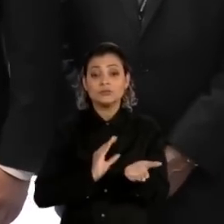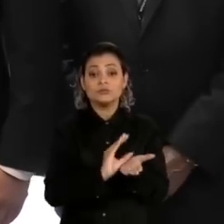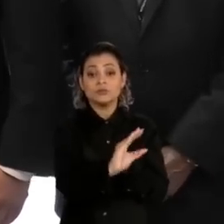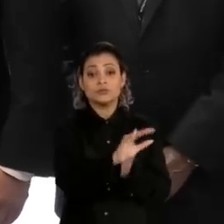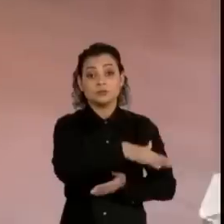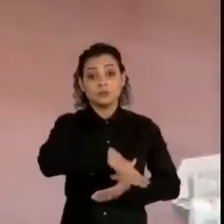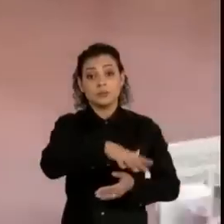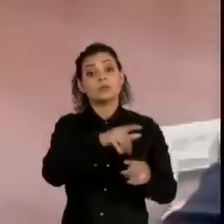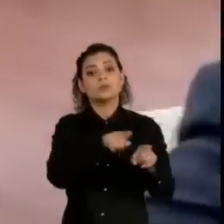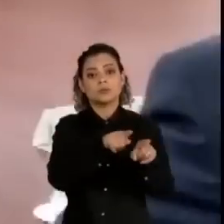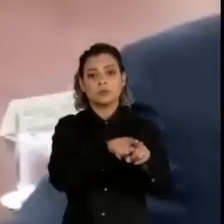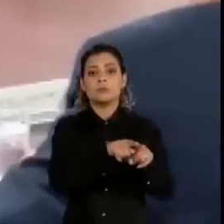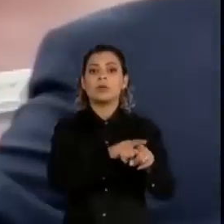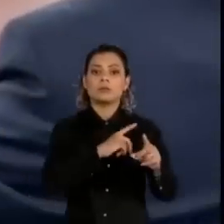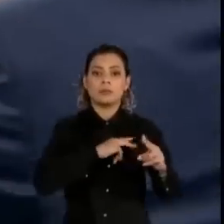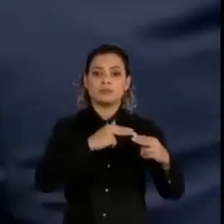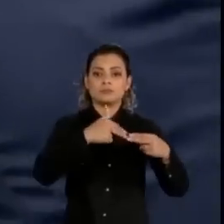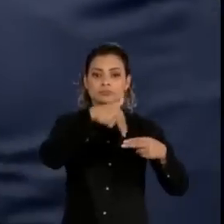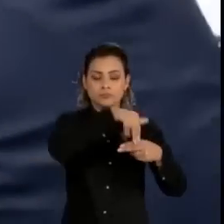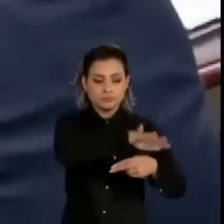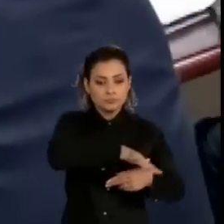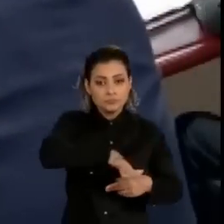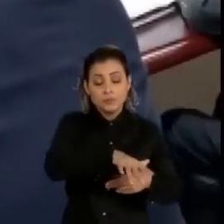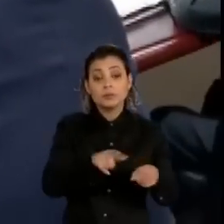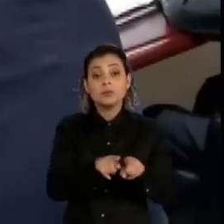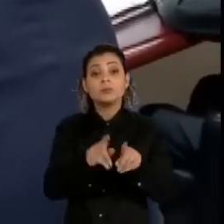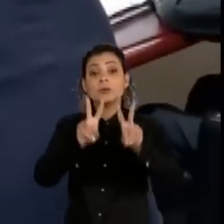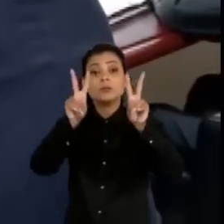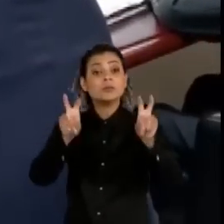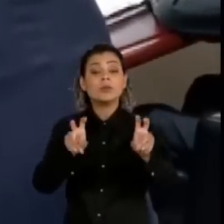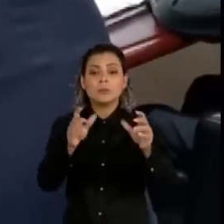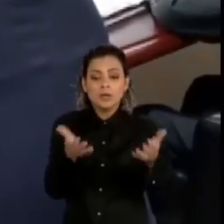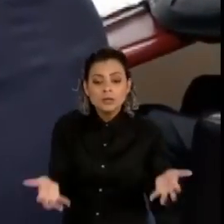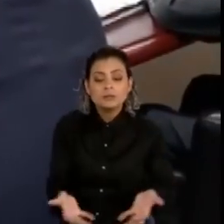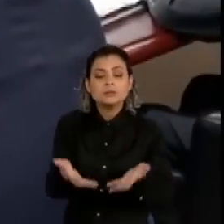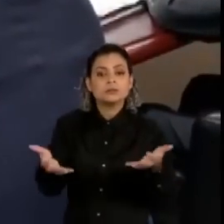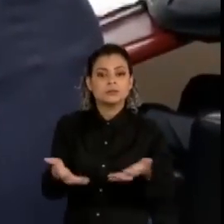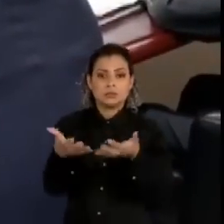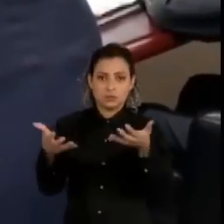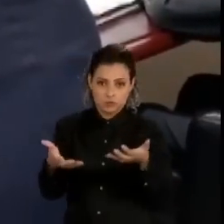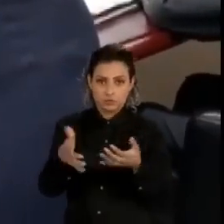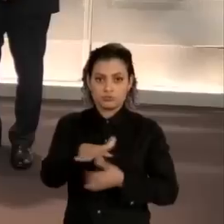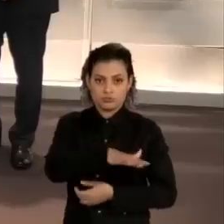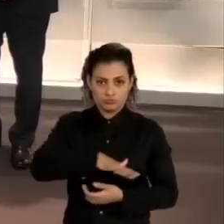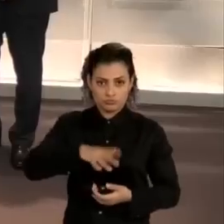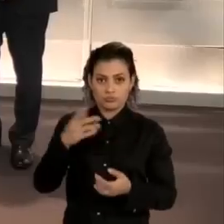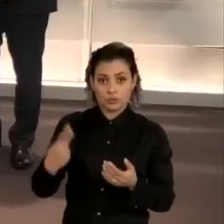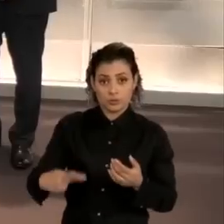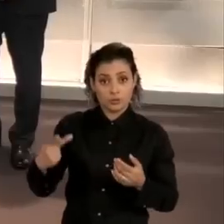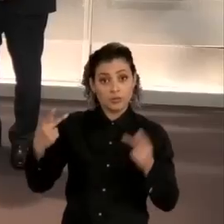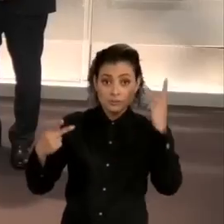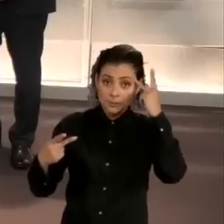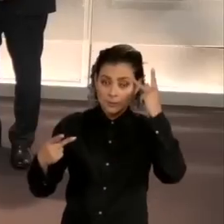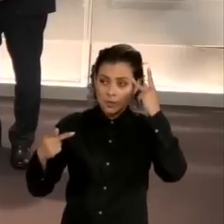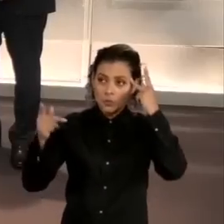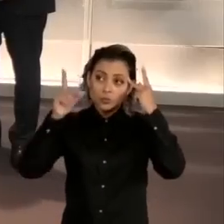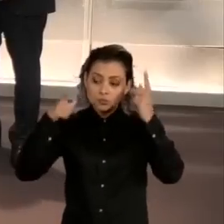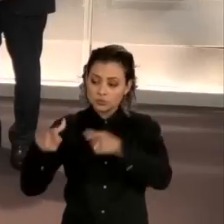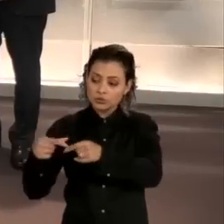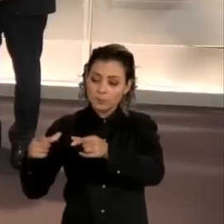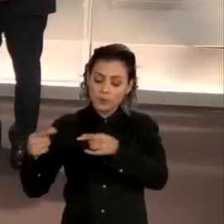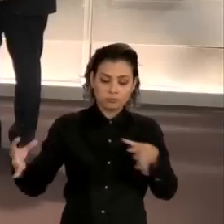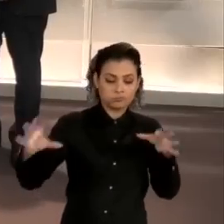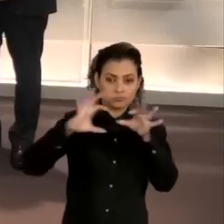em usinas. O assunto discutido foi a expansão de incentivos da empresa para o Estado. À tarde, Dória se